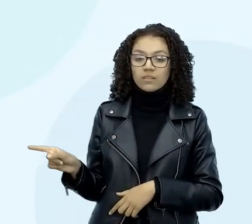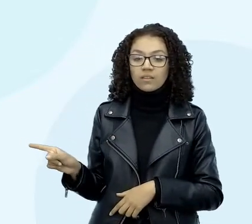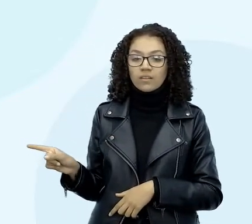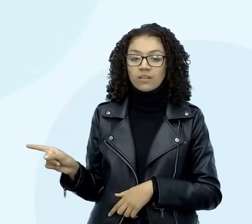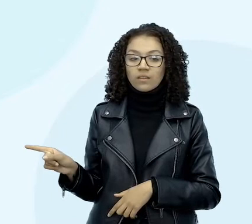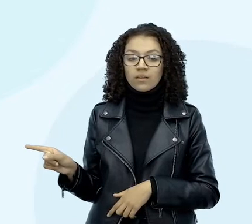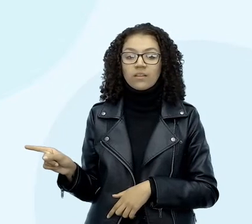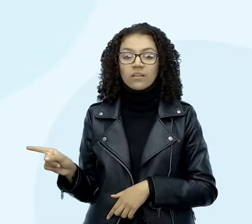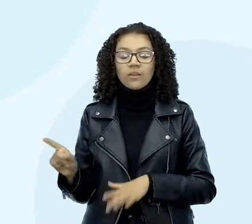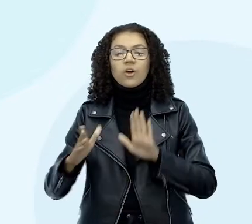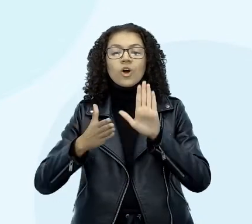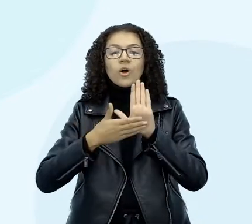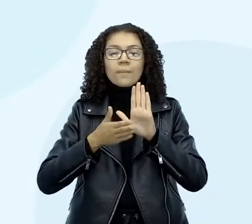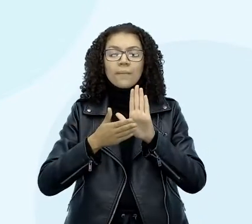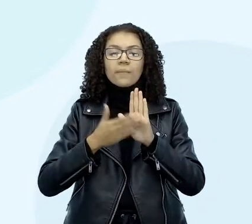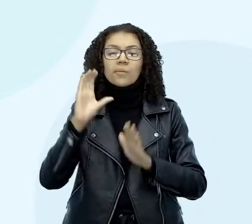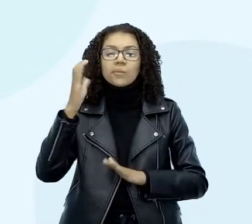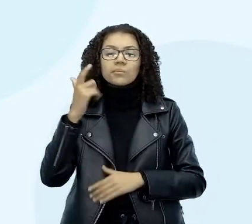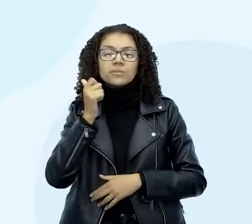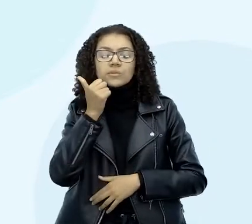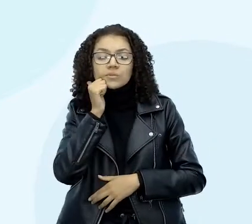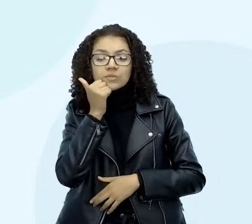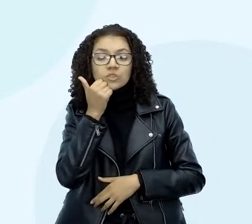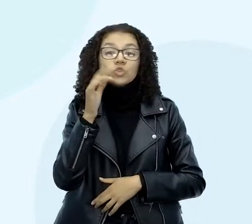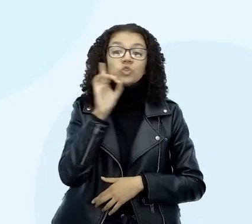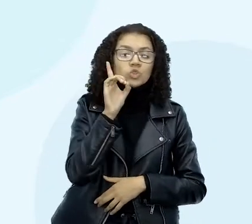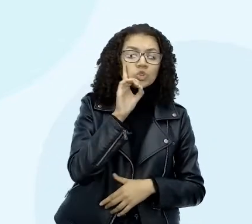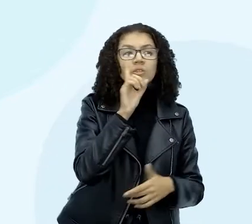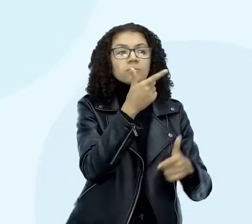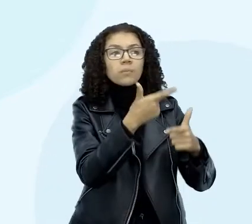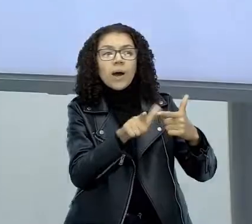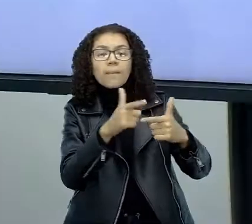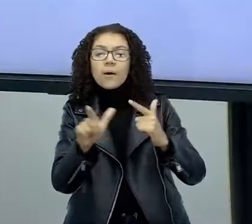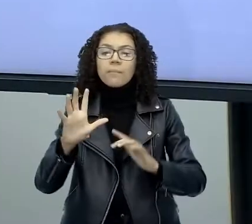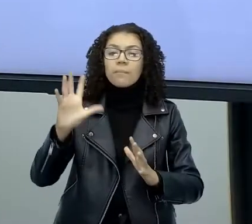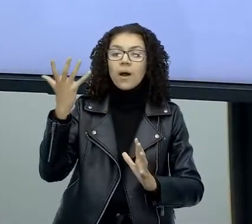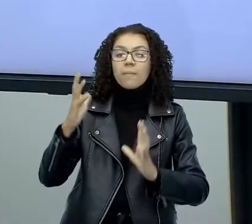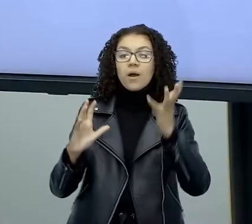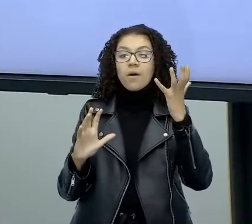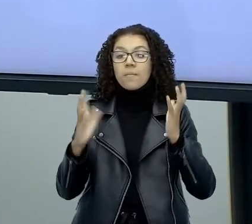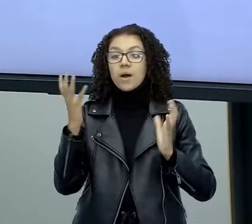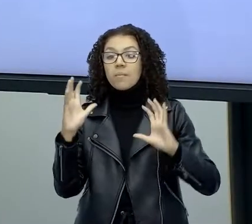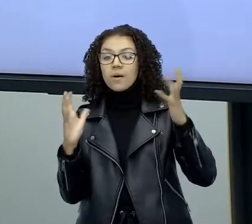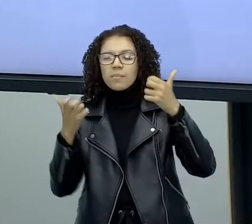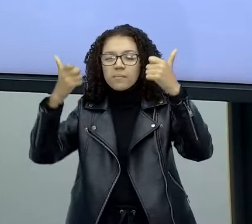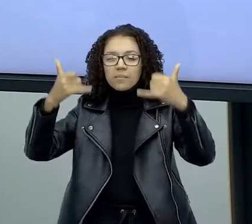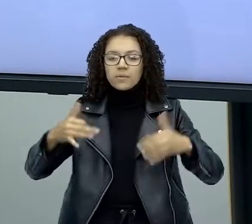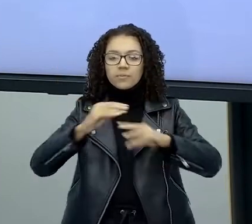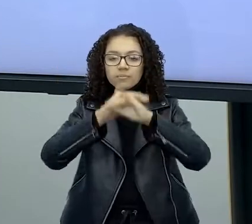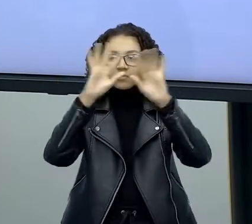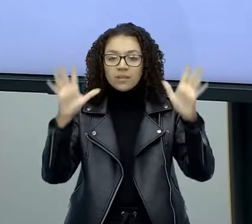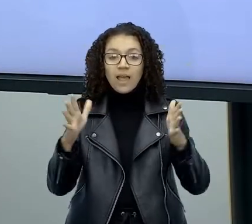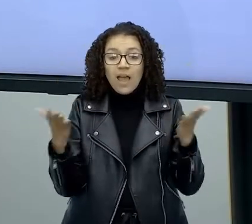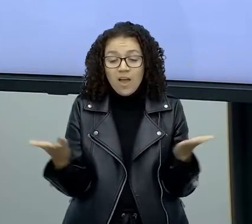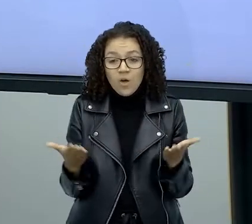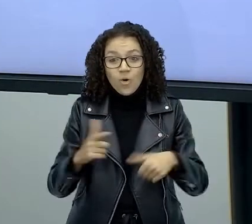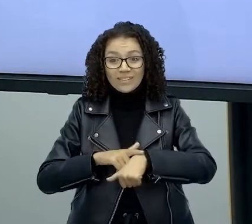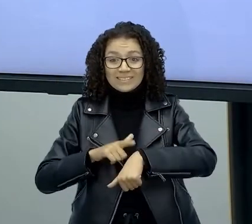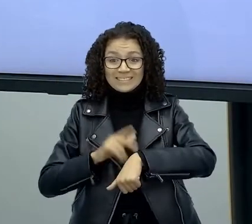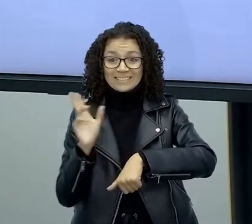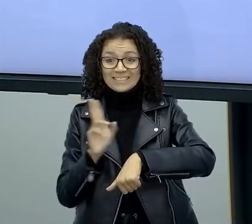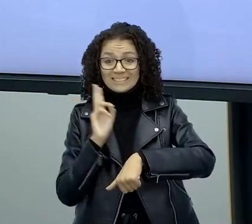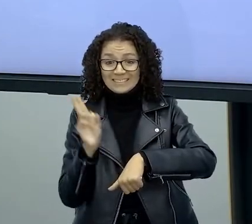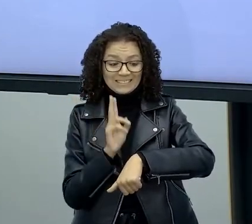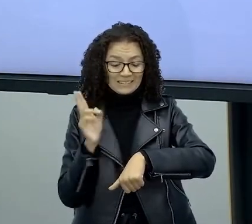discussões científicas sobre curiosidades do dia a dia. E eu não dei conta de falar de todos. Eu tô aqui agora falando com vocês